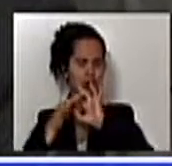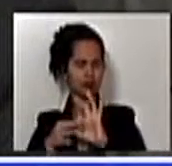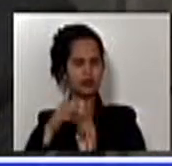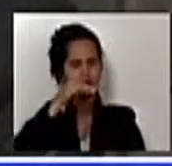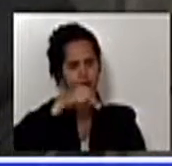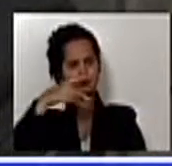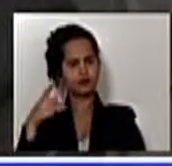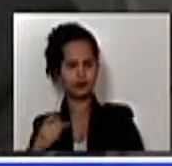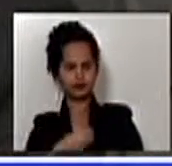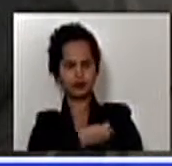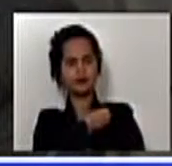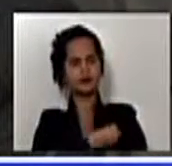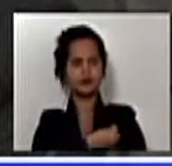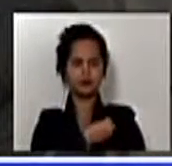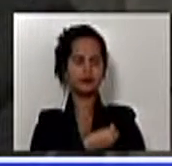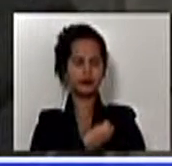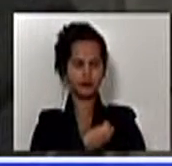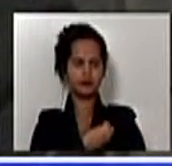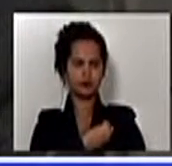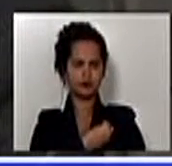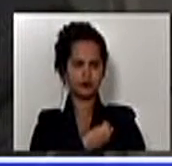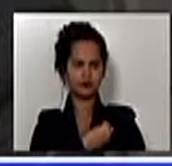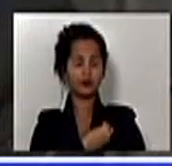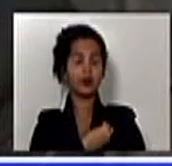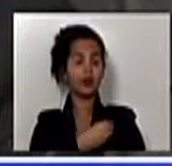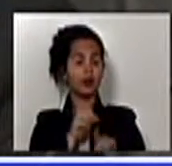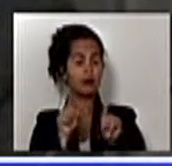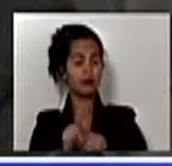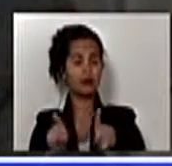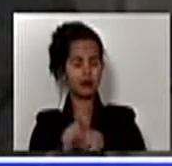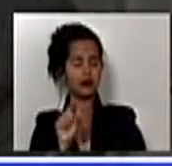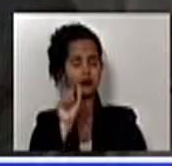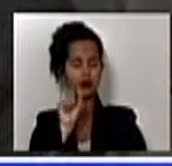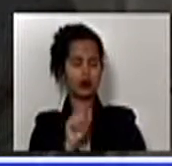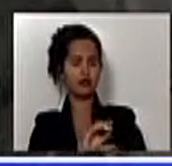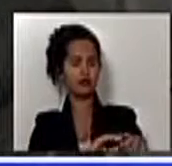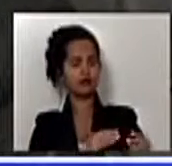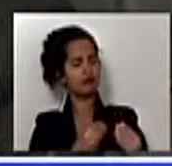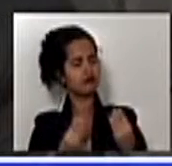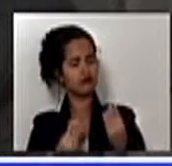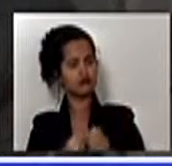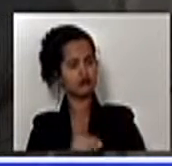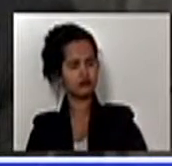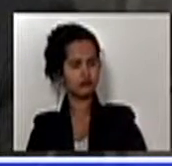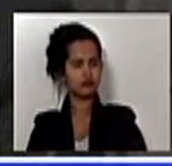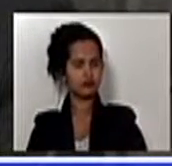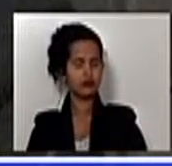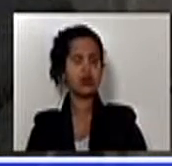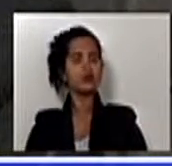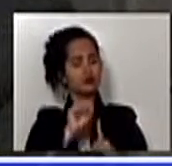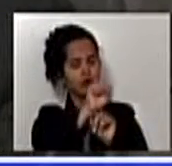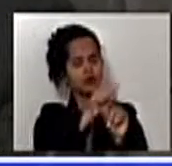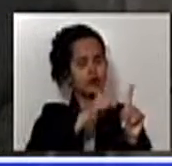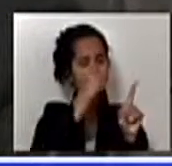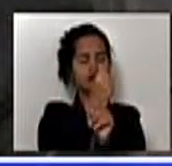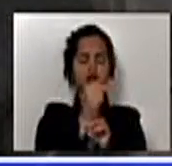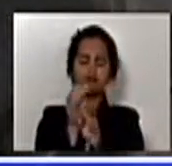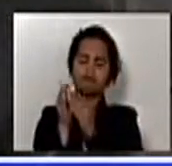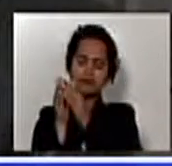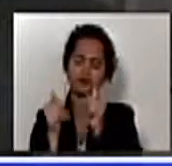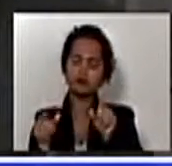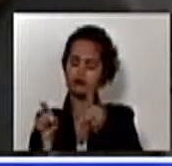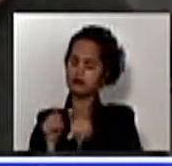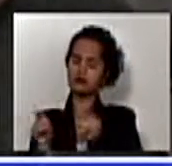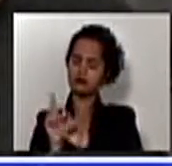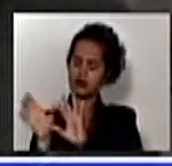Ministério Público, mas é um apelo também, igualmente, um apelo da sociedade, que